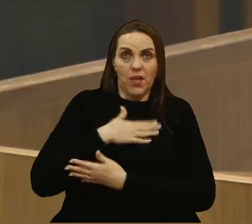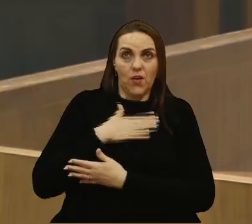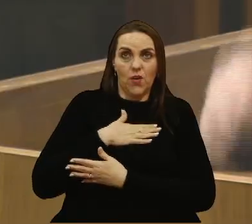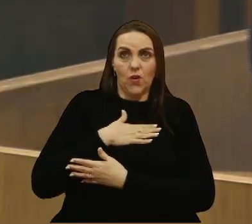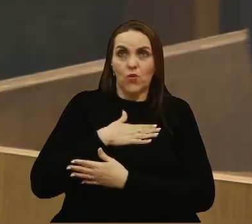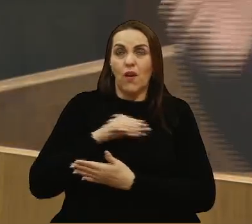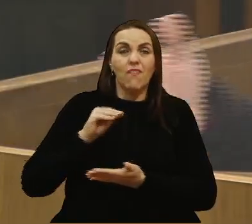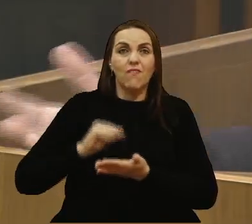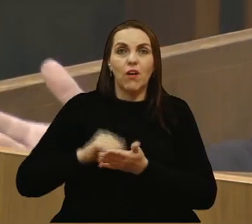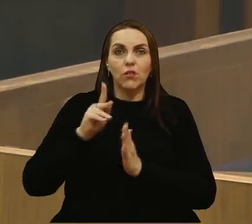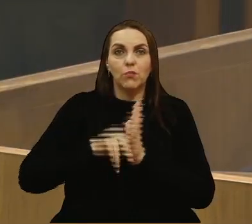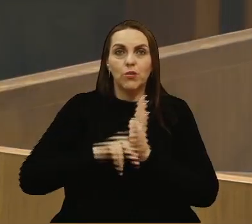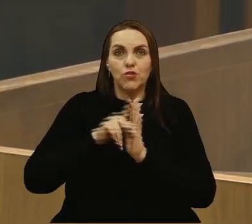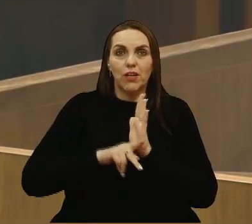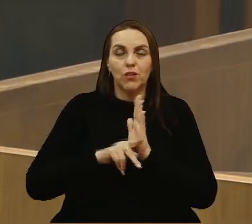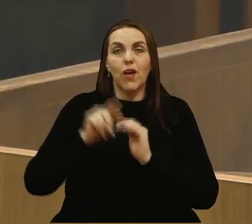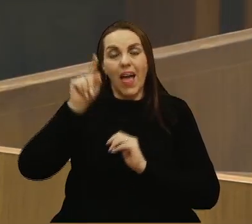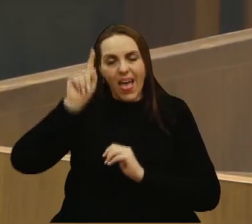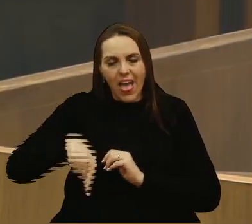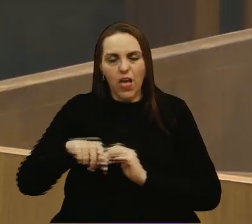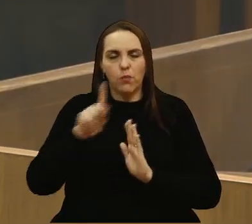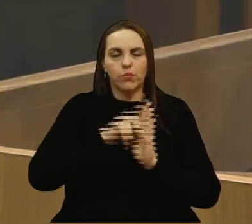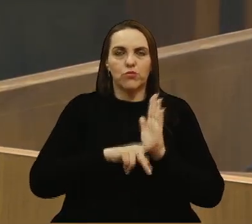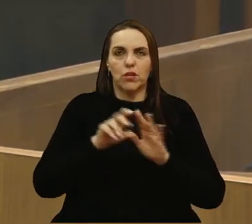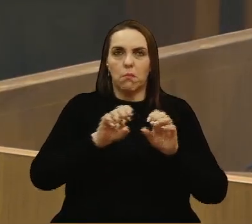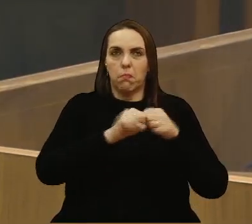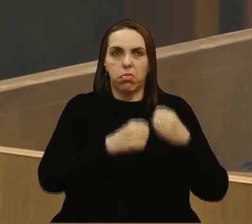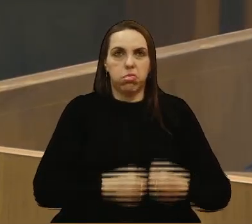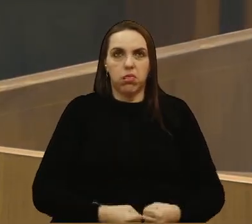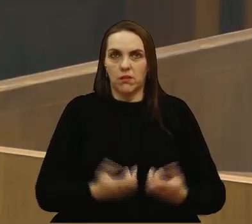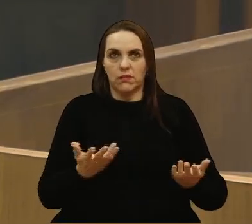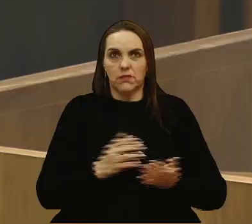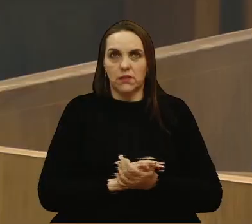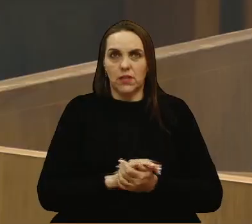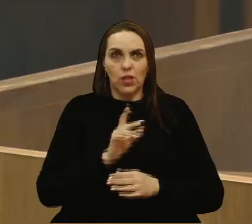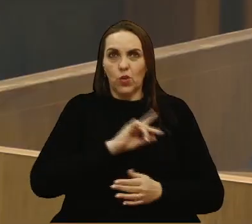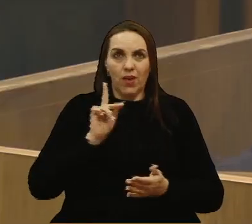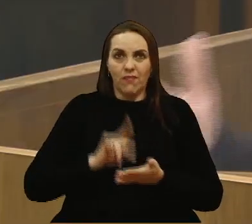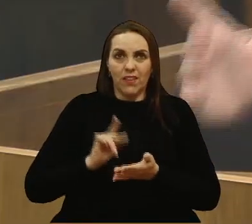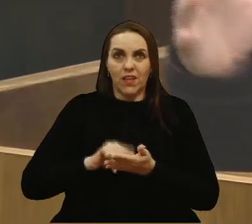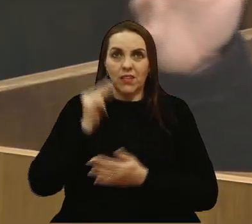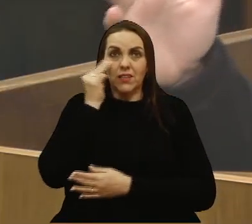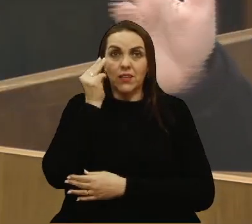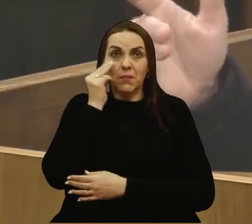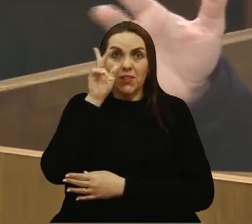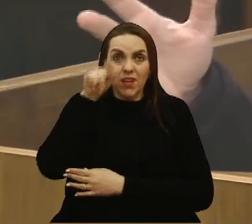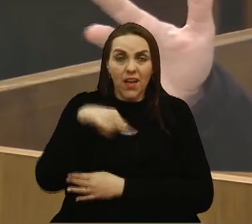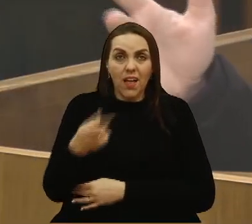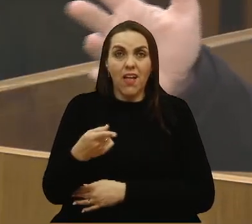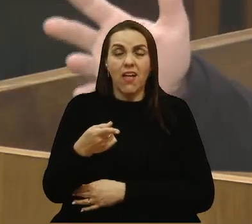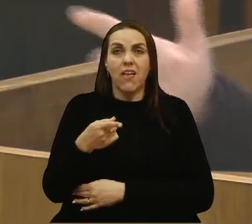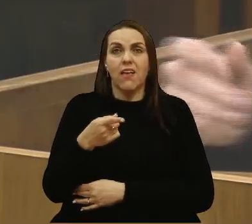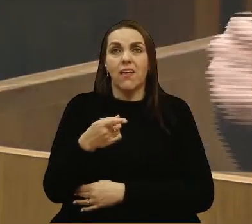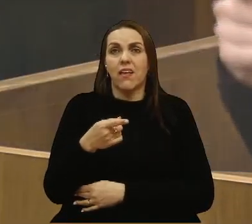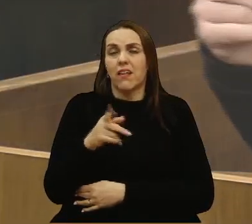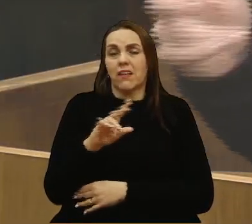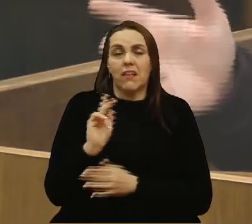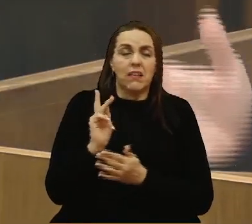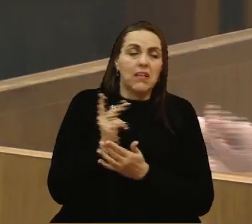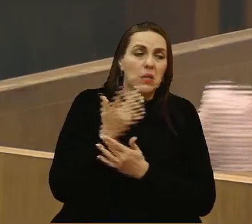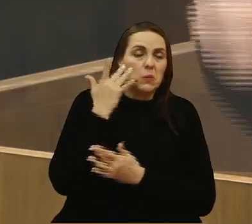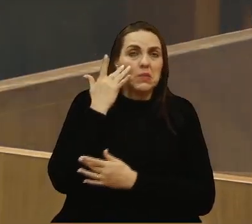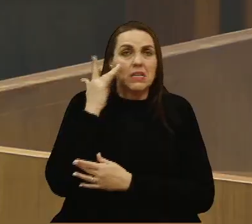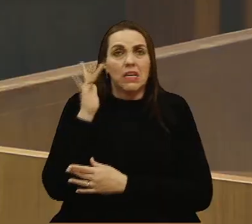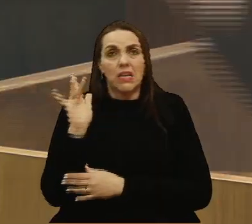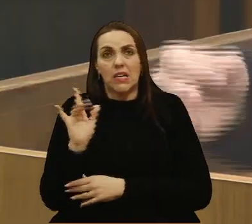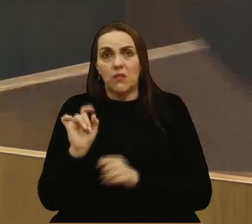de projeto, é um projeto de desmonte. Não pode ser verdade, vereador Libardi, que isso é de, nós não sabemos, não tem o que